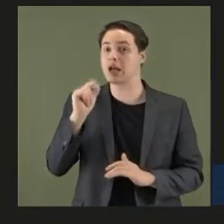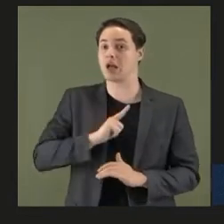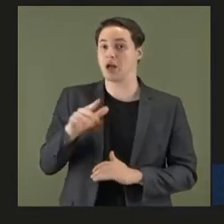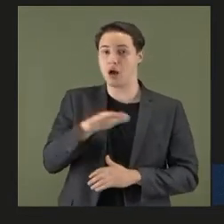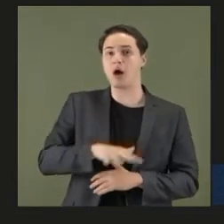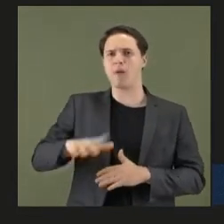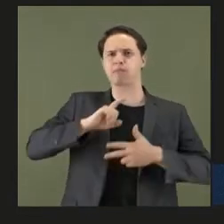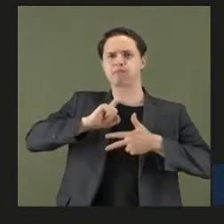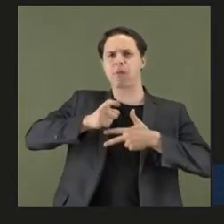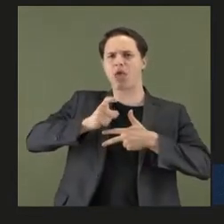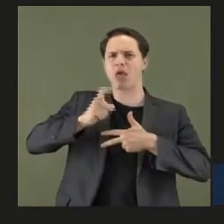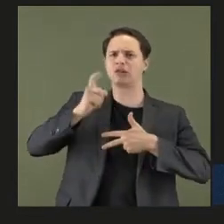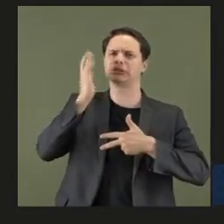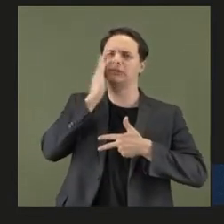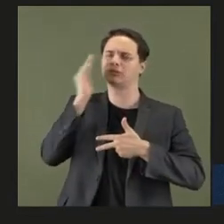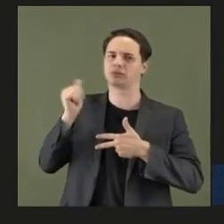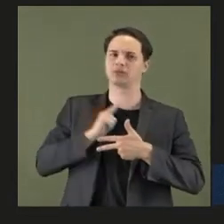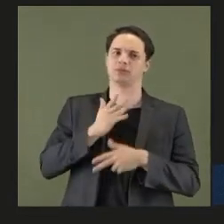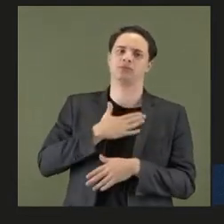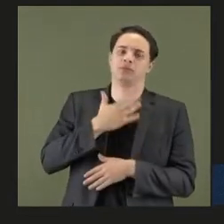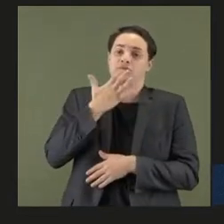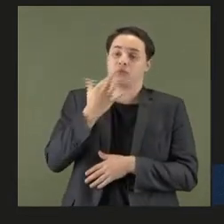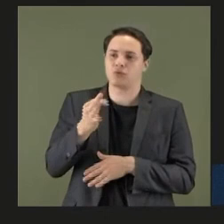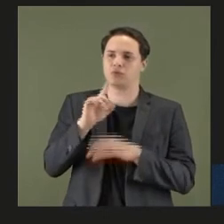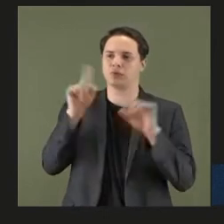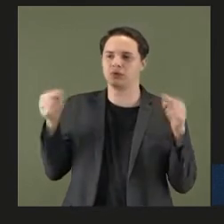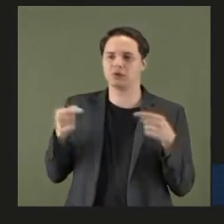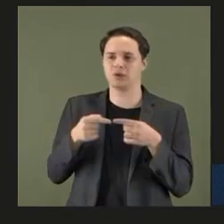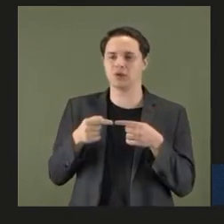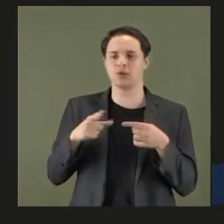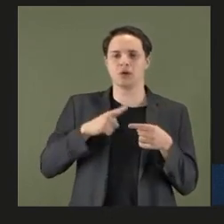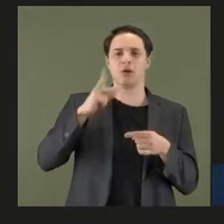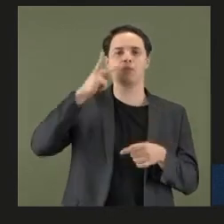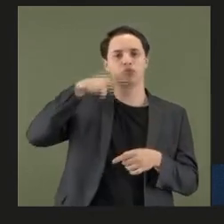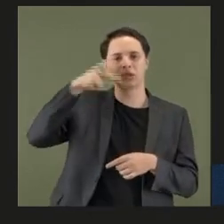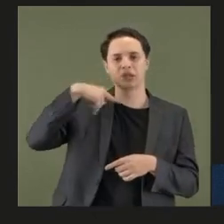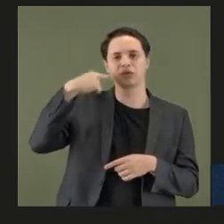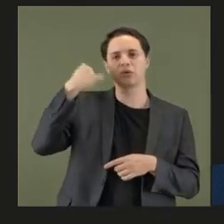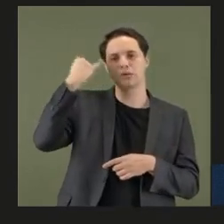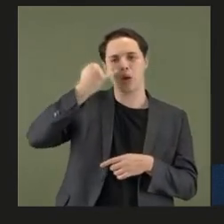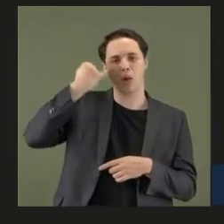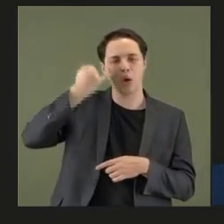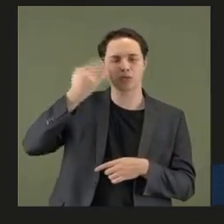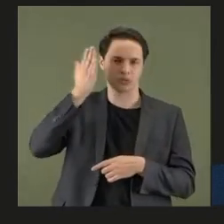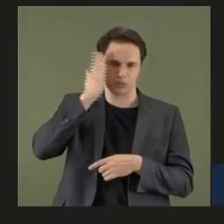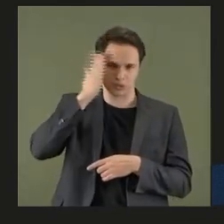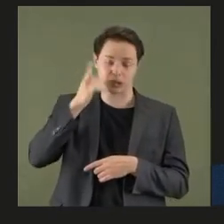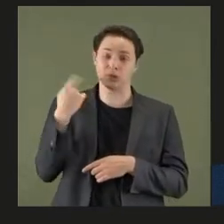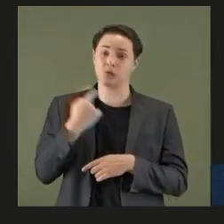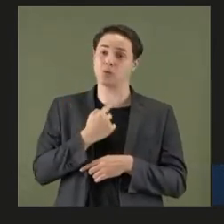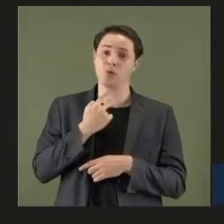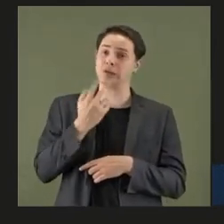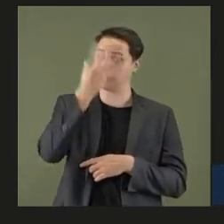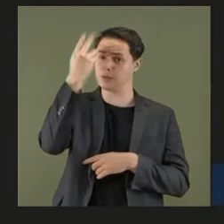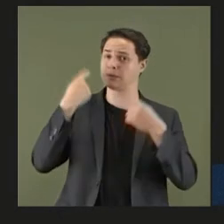Poder Executivo, que, no meu modo de ver, está muito alinhado político e ideologicamente. Não podemos esquecer